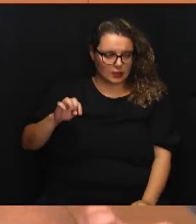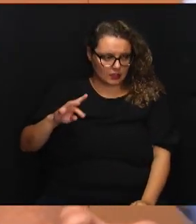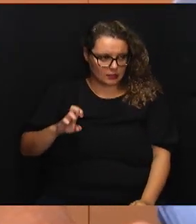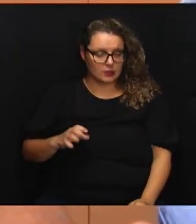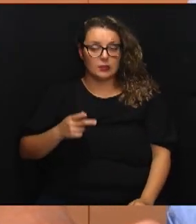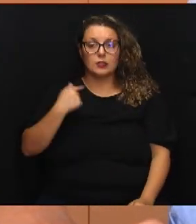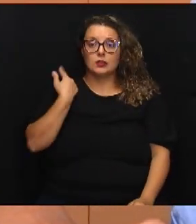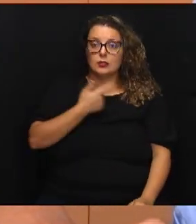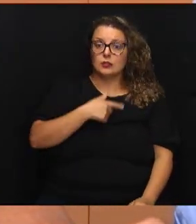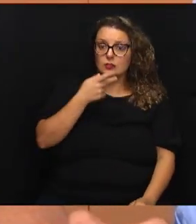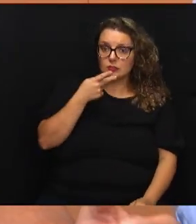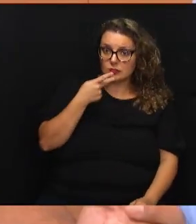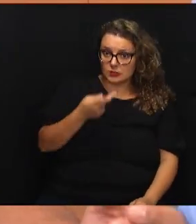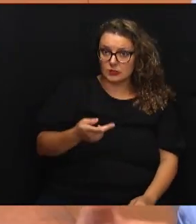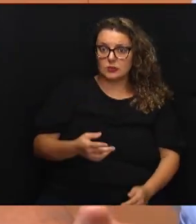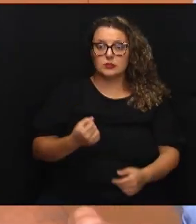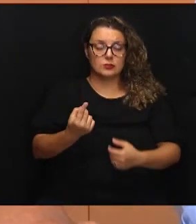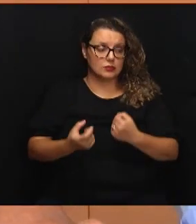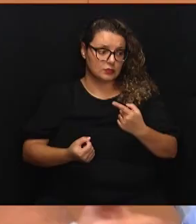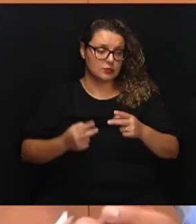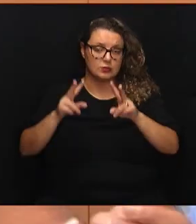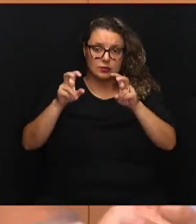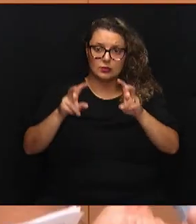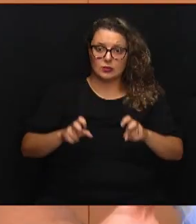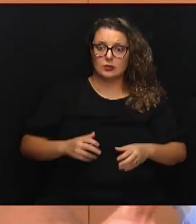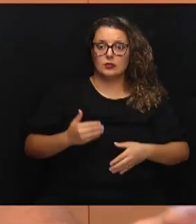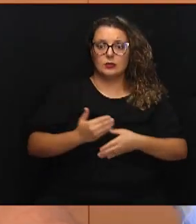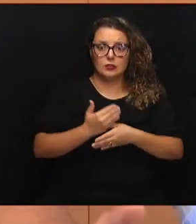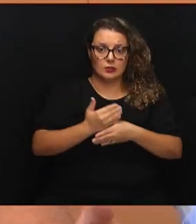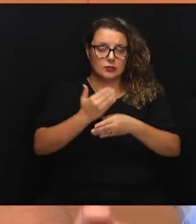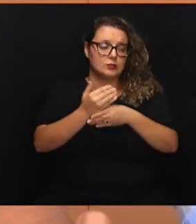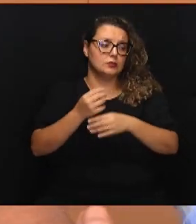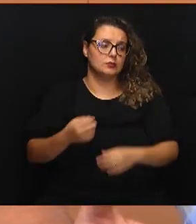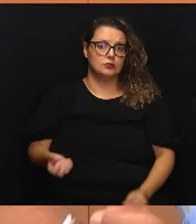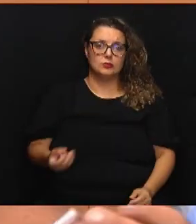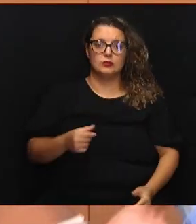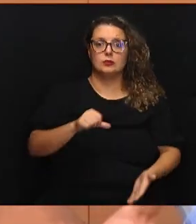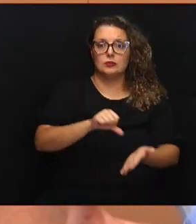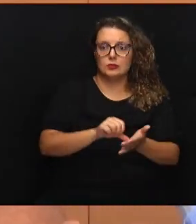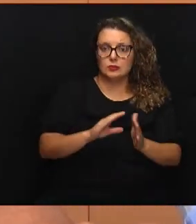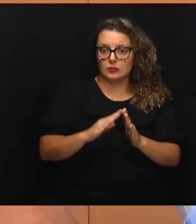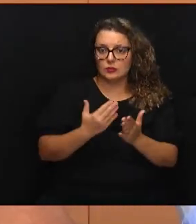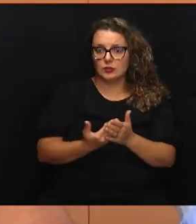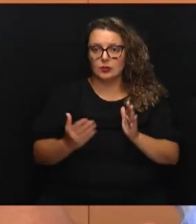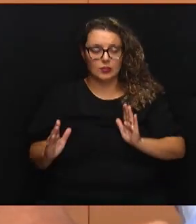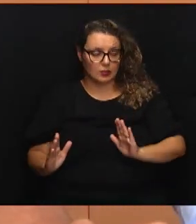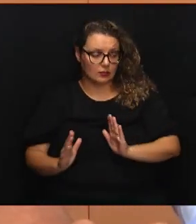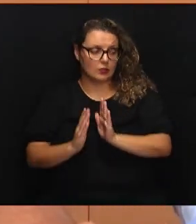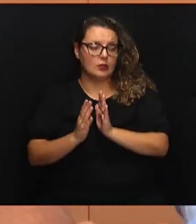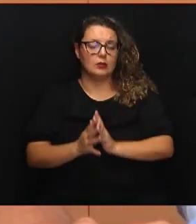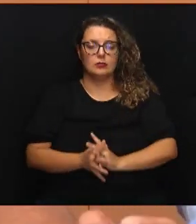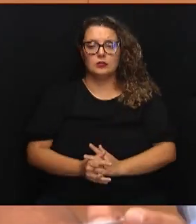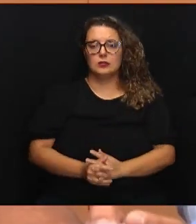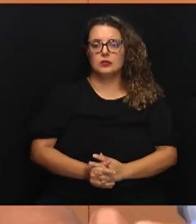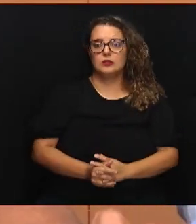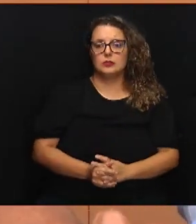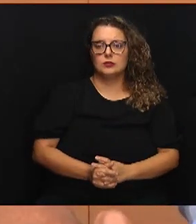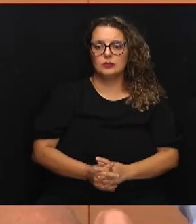alguns assuntos sobre a construção de novas unidades escolares, sobre a frente, né,